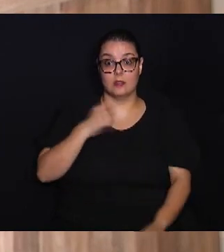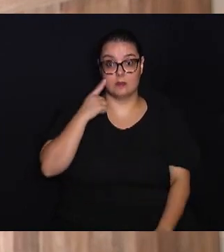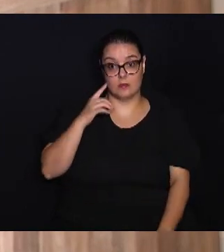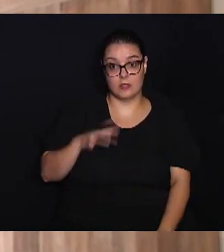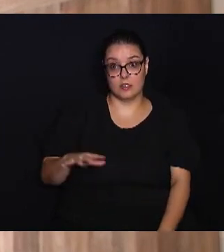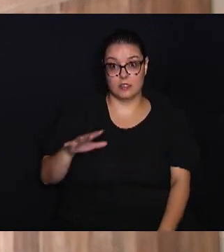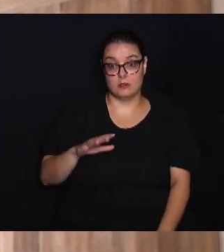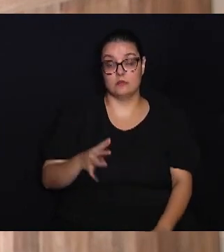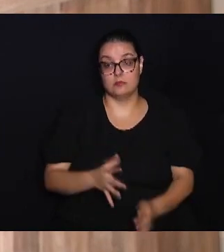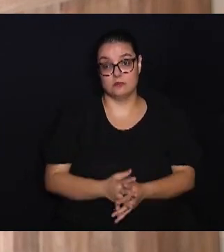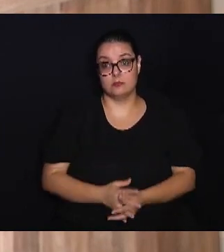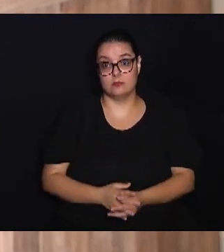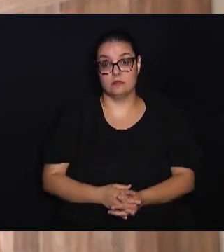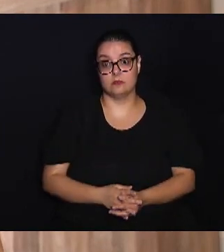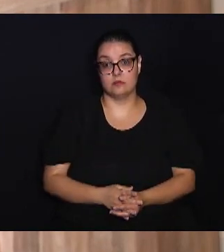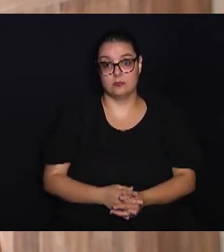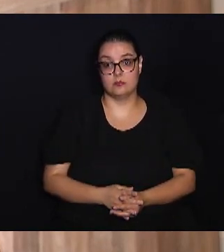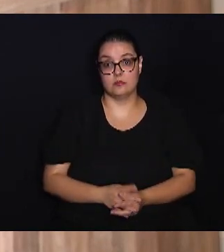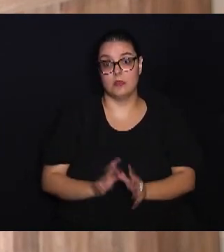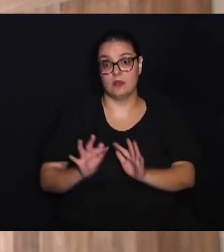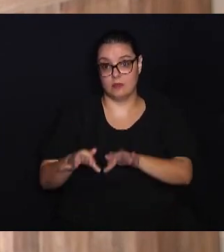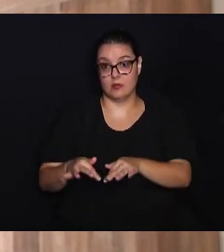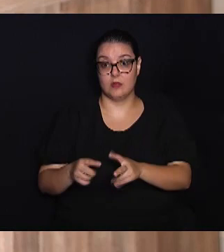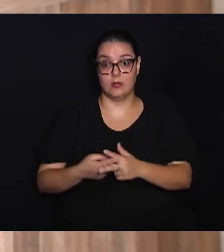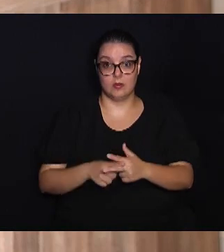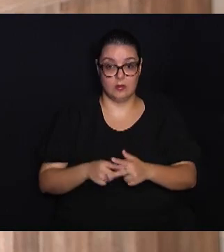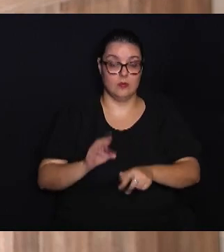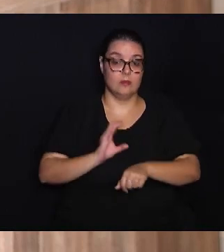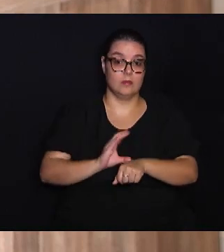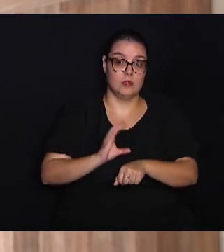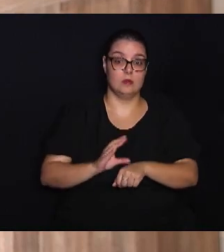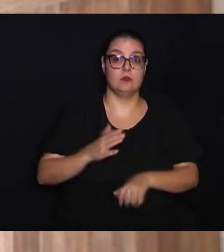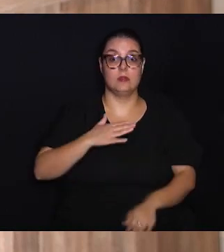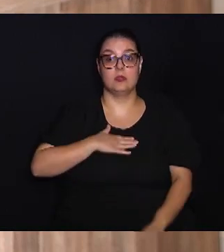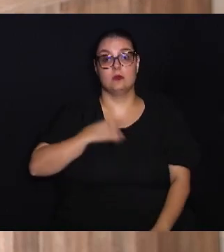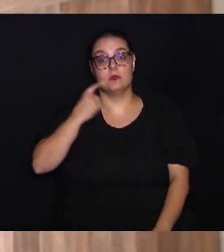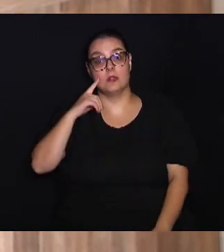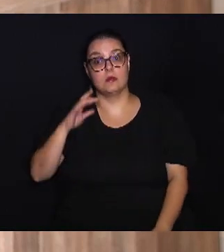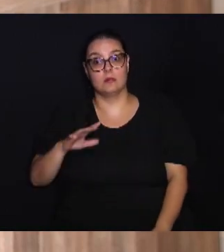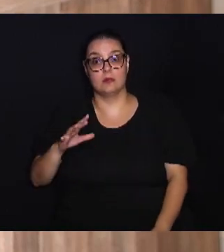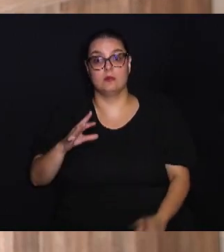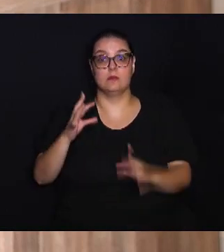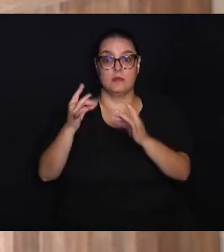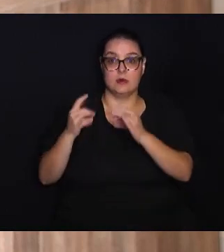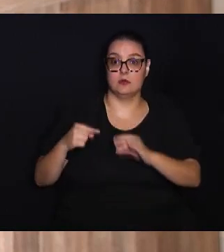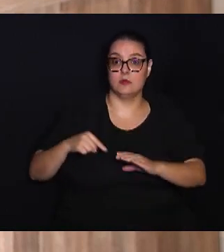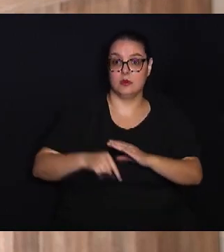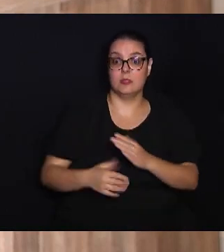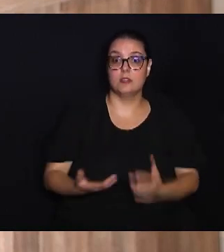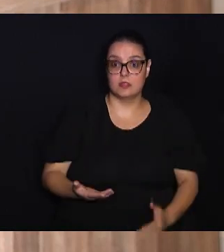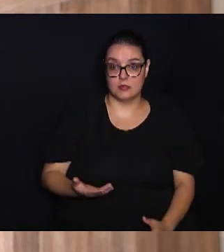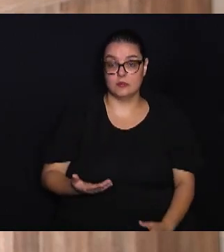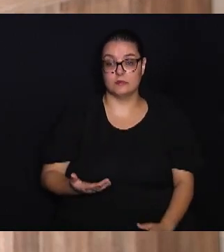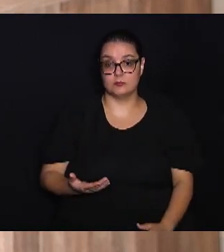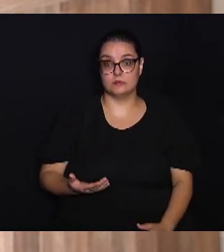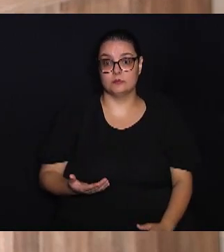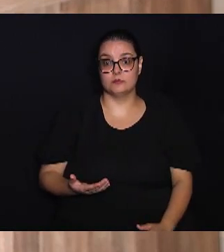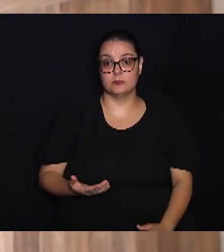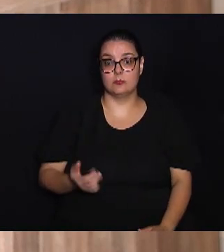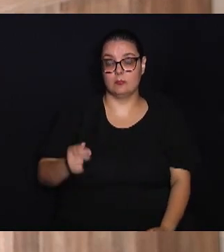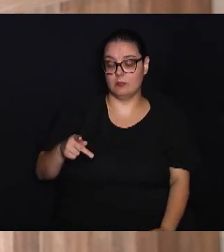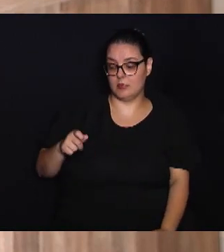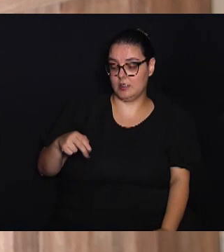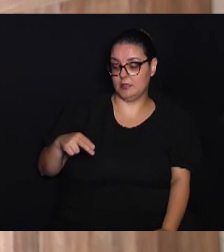intenção já eu cheguei a terminar o curso de mecânica mas a minha intenção já foi me aprofundar na na parte de